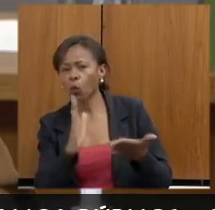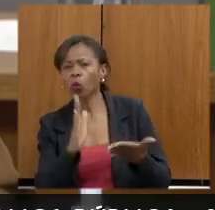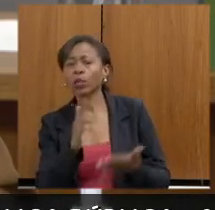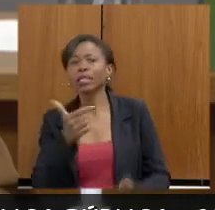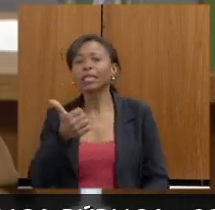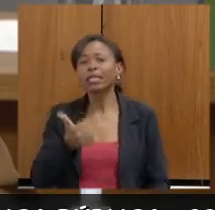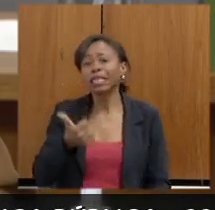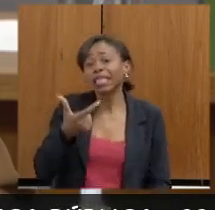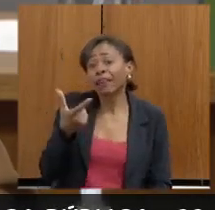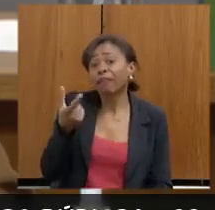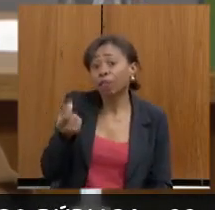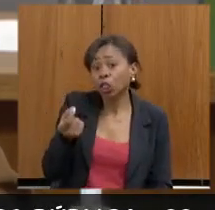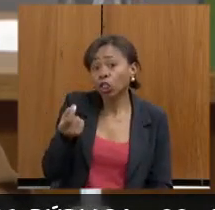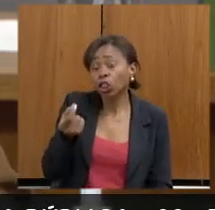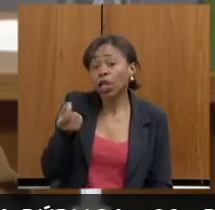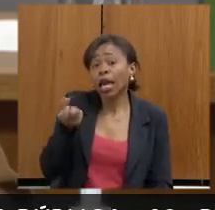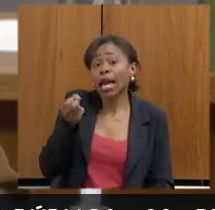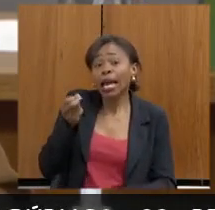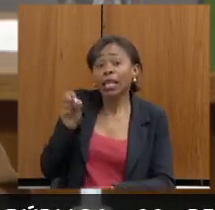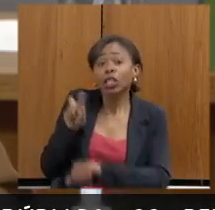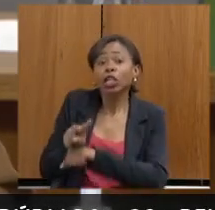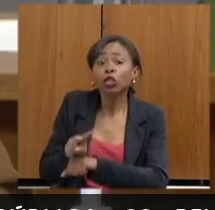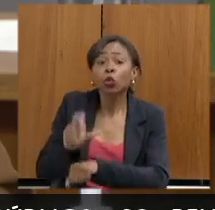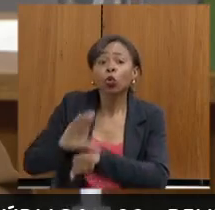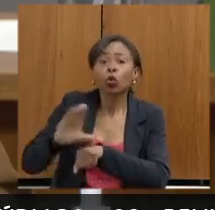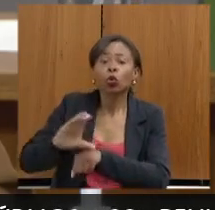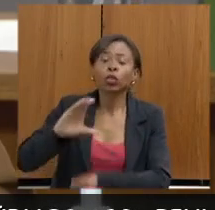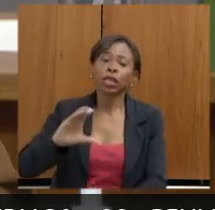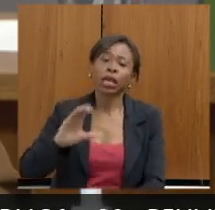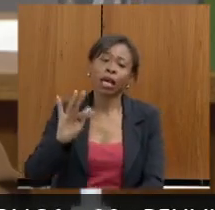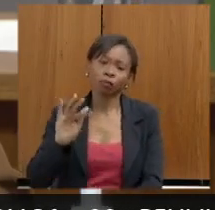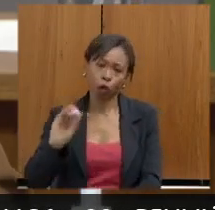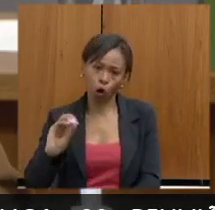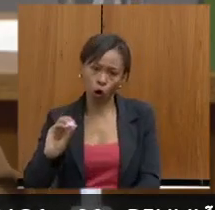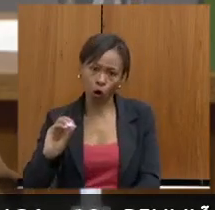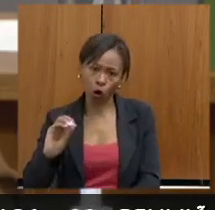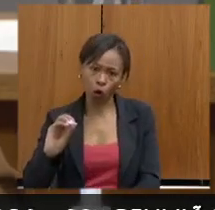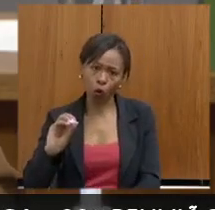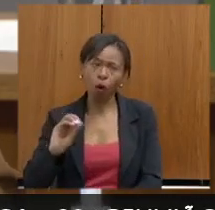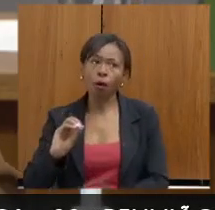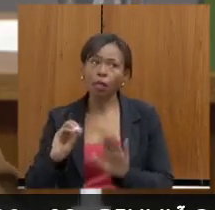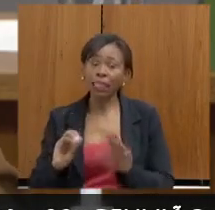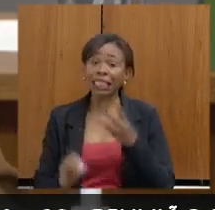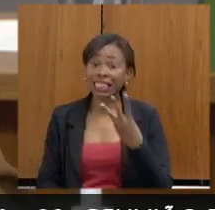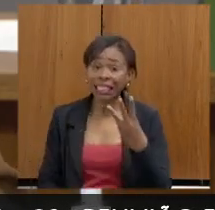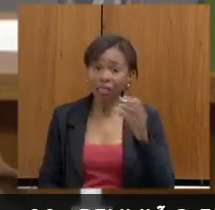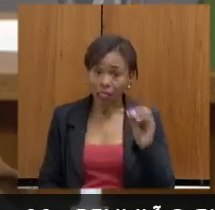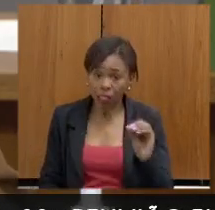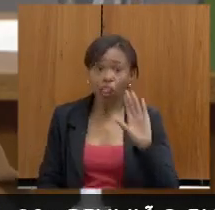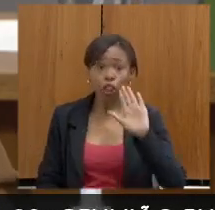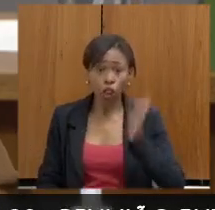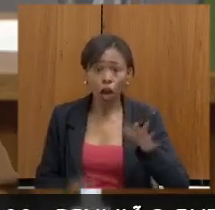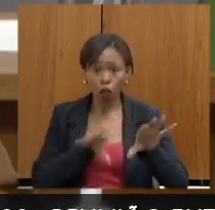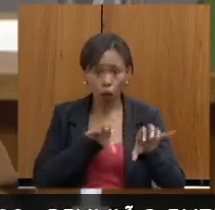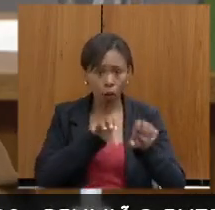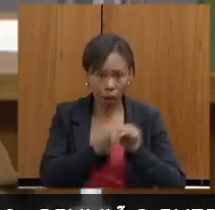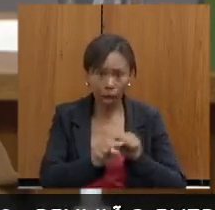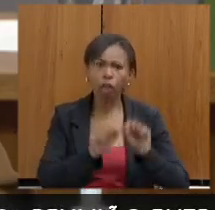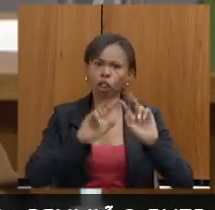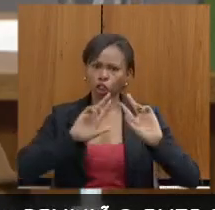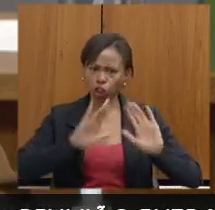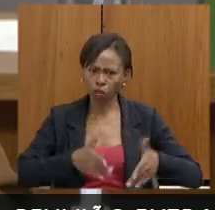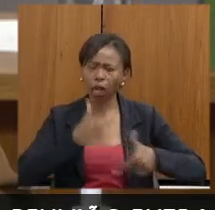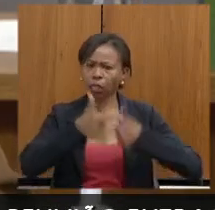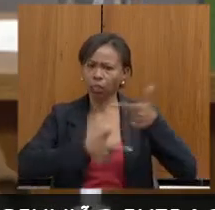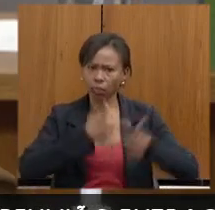120 para o curso de dos é pior é 30 foram os médicos já formados já estão trabalhando e cuidando da Nossa tropa